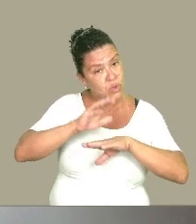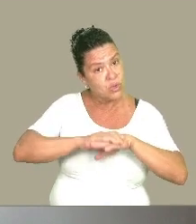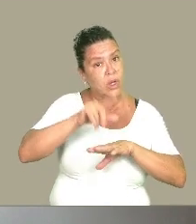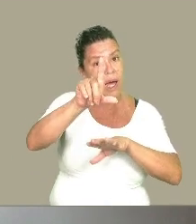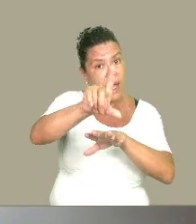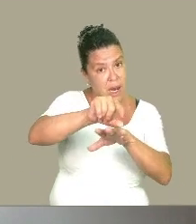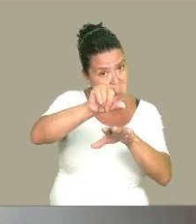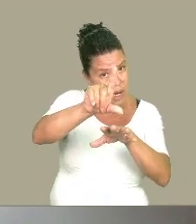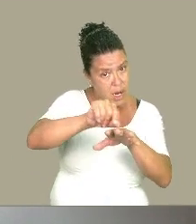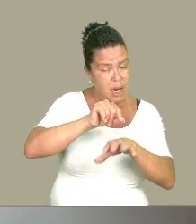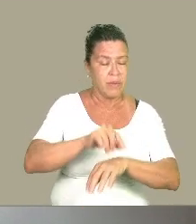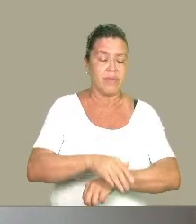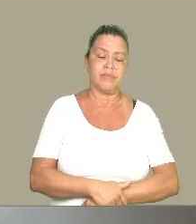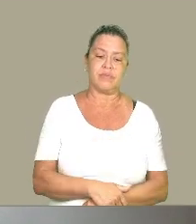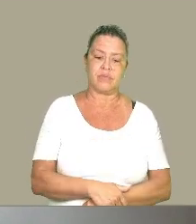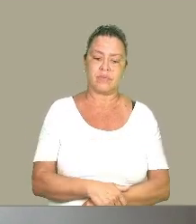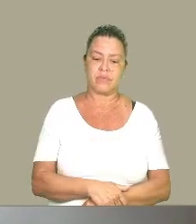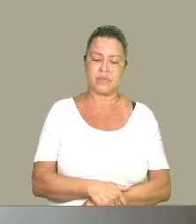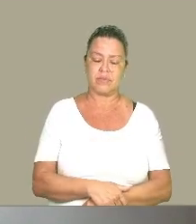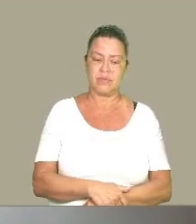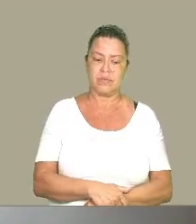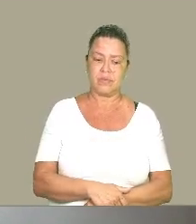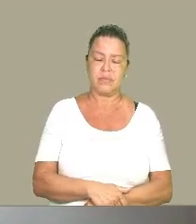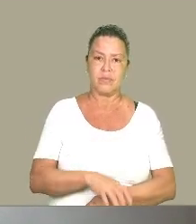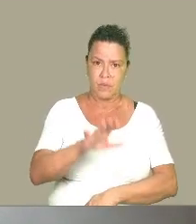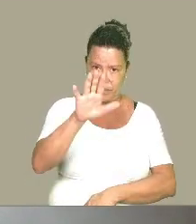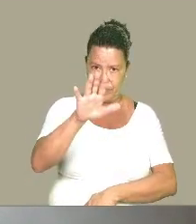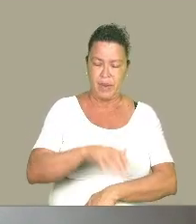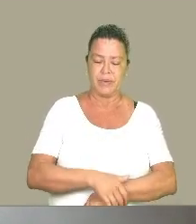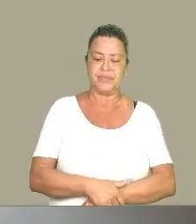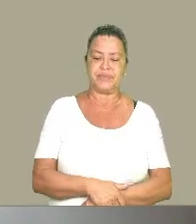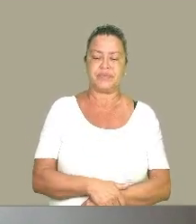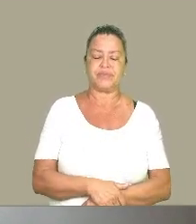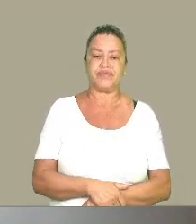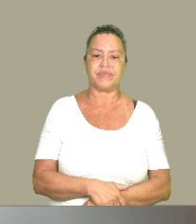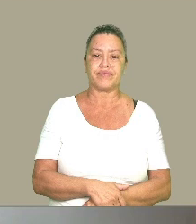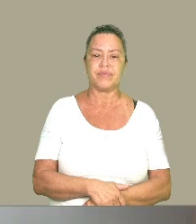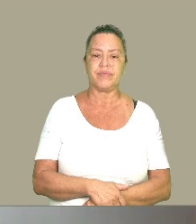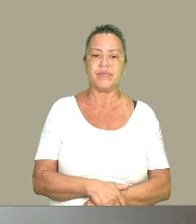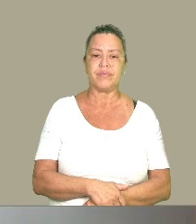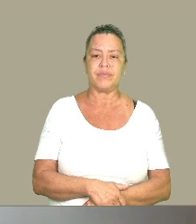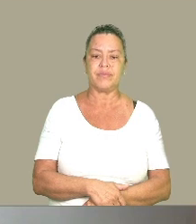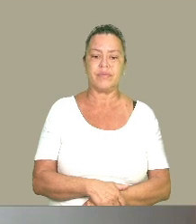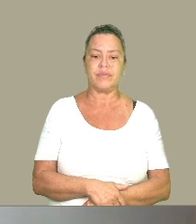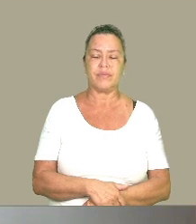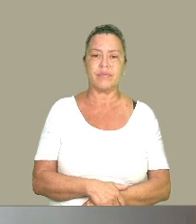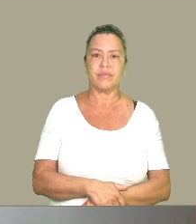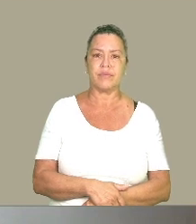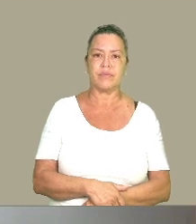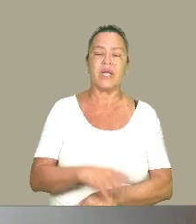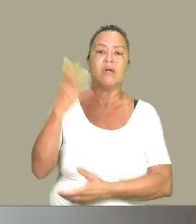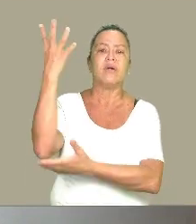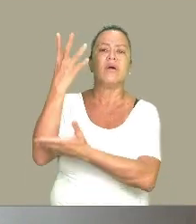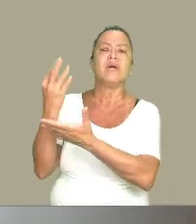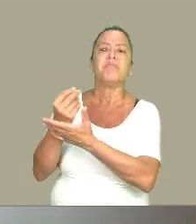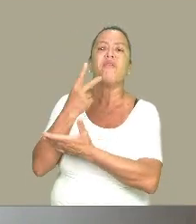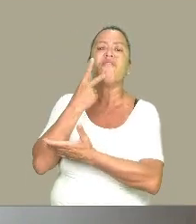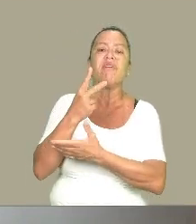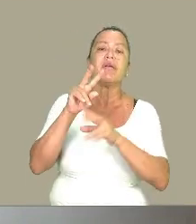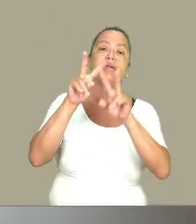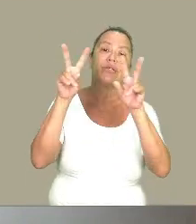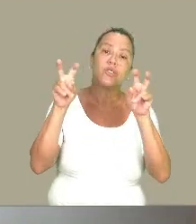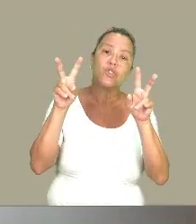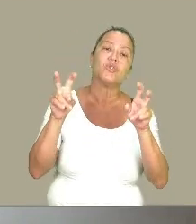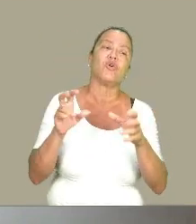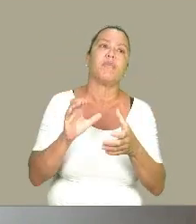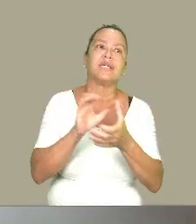livre-arbítrio. Mas vamos explorar um pouquinho mais. Muito bem. O que o Espiritismo, então, diz sobre